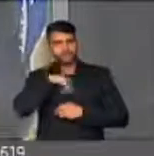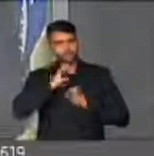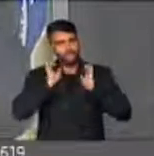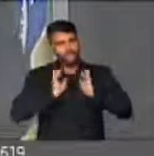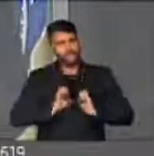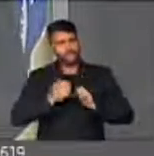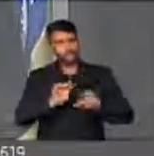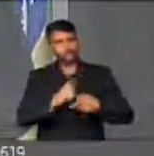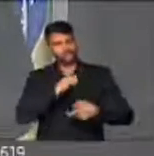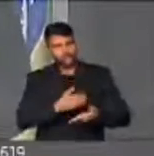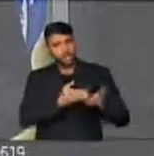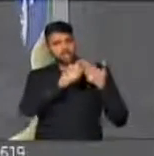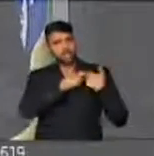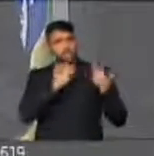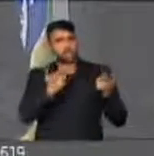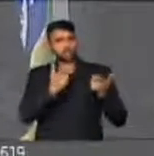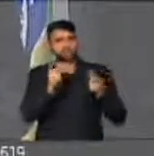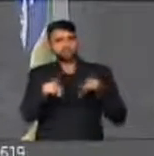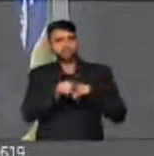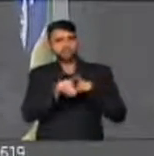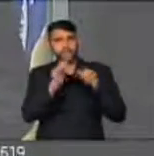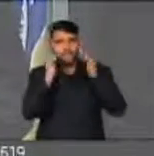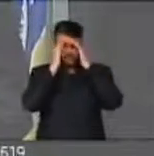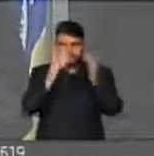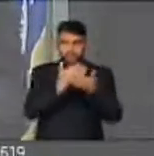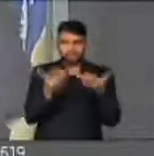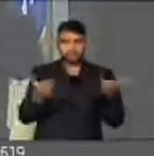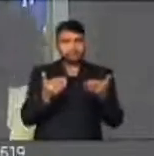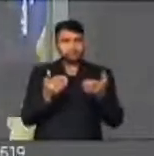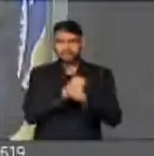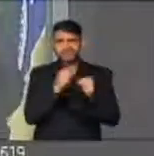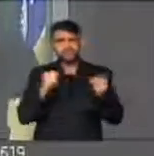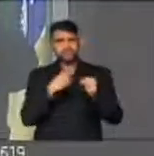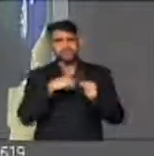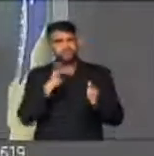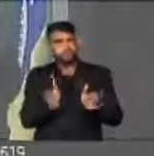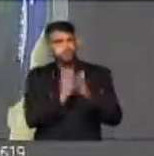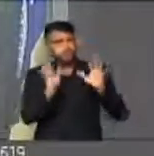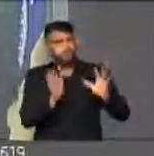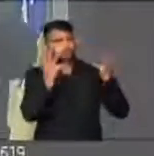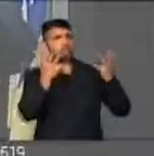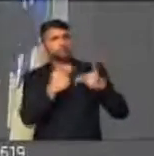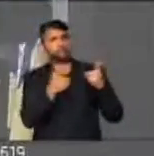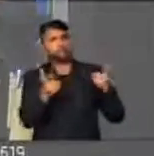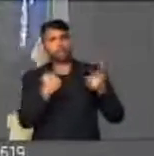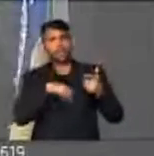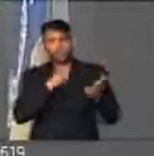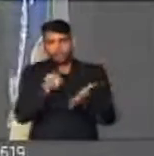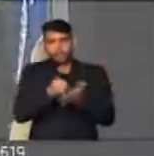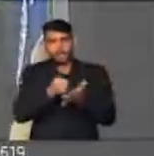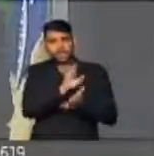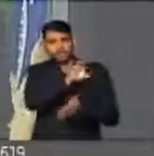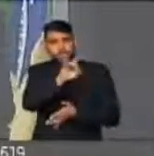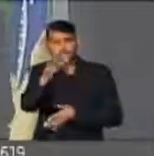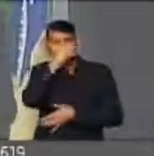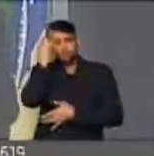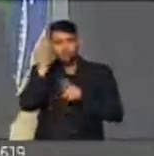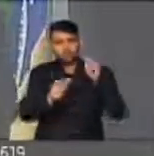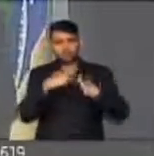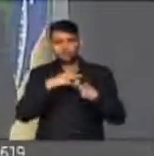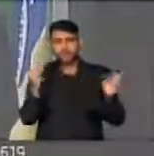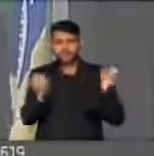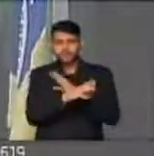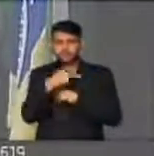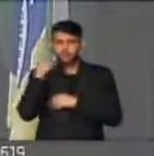por responsabilidade, por respeito ou por ética. Isso nos cabe como um dever, e aqui quero, para terminar o meu discurso, dizer